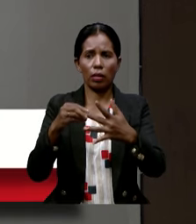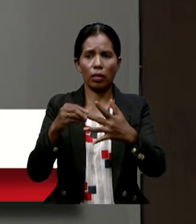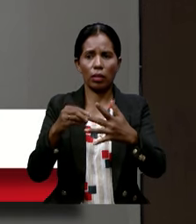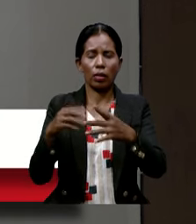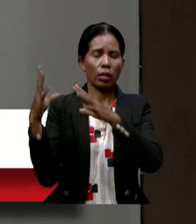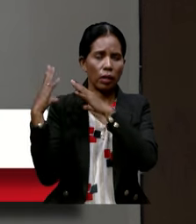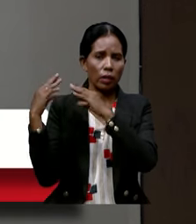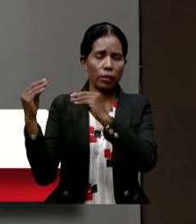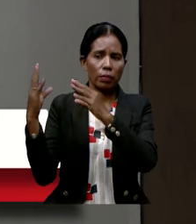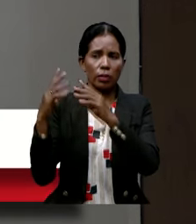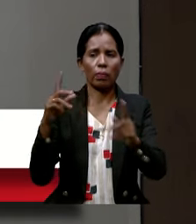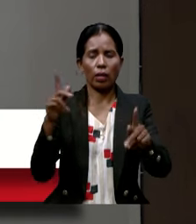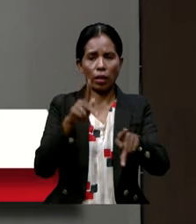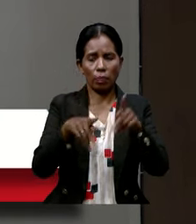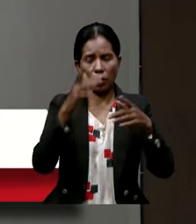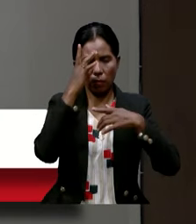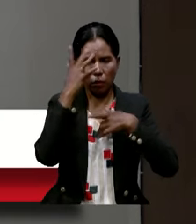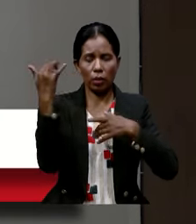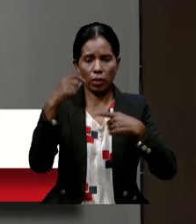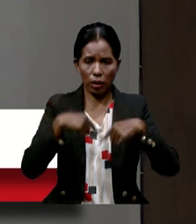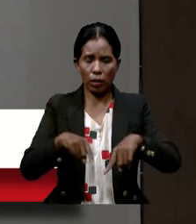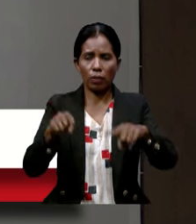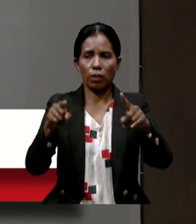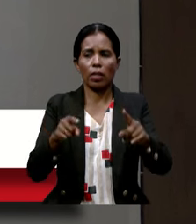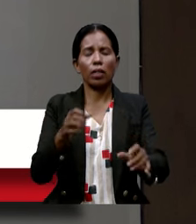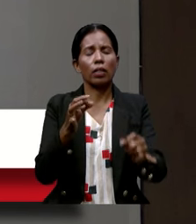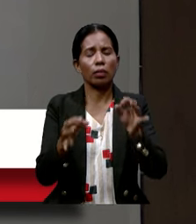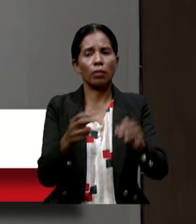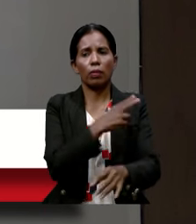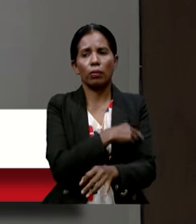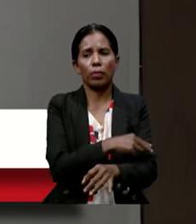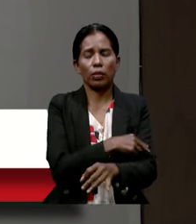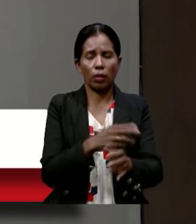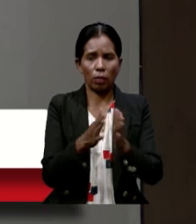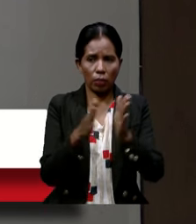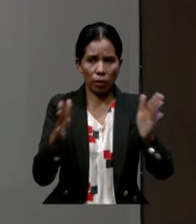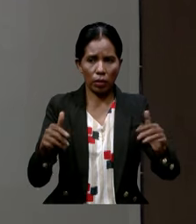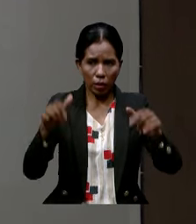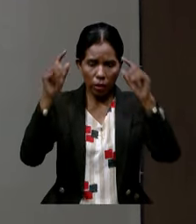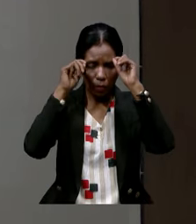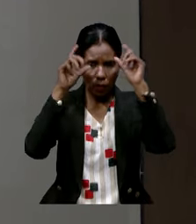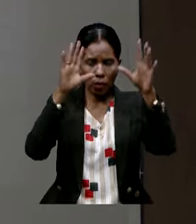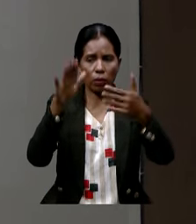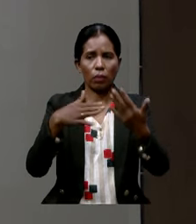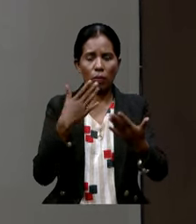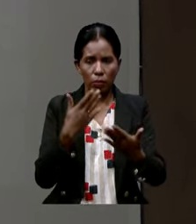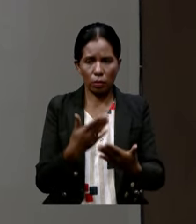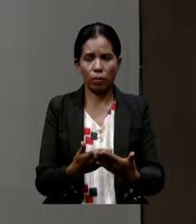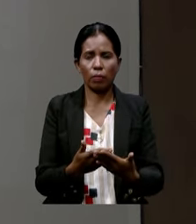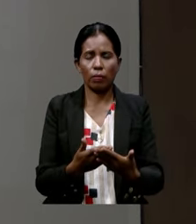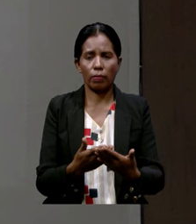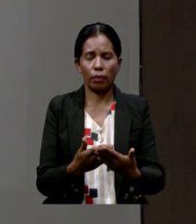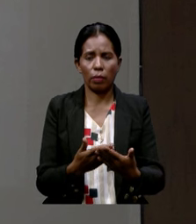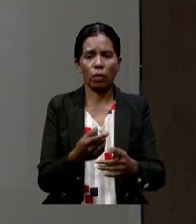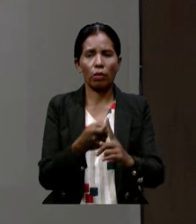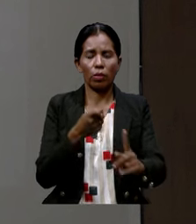esperança ba mora sirato ba se hospital bot unike timor laran toma nebeke